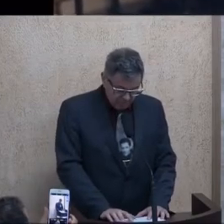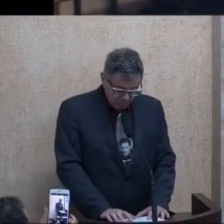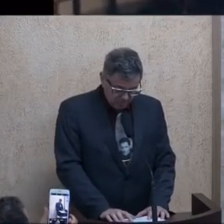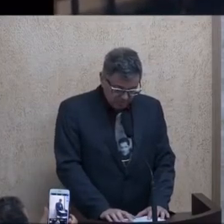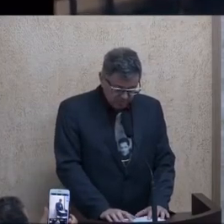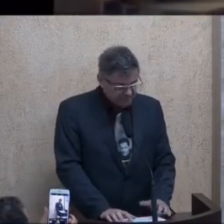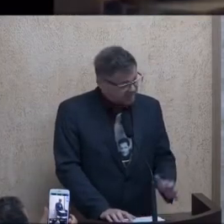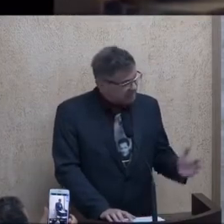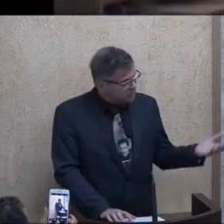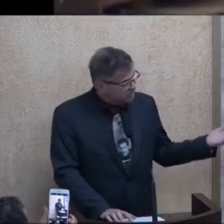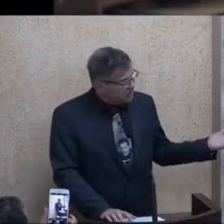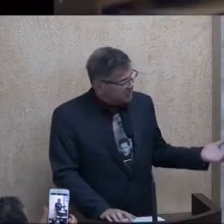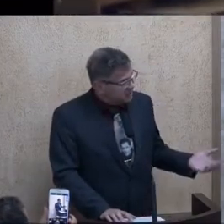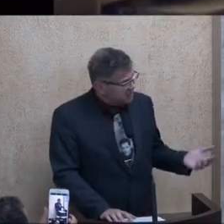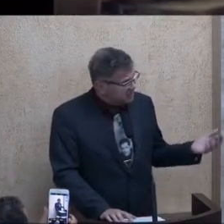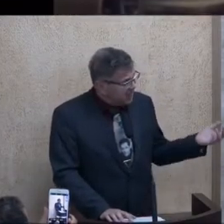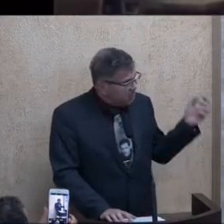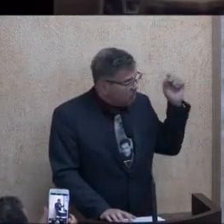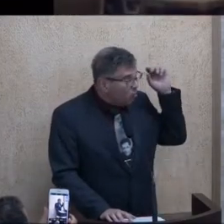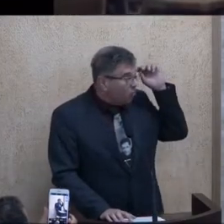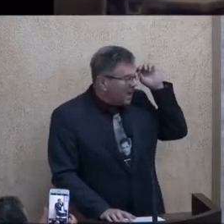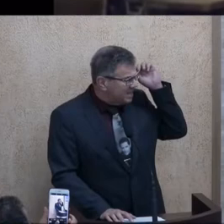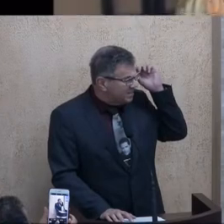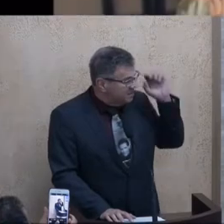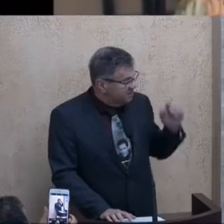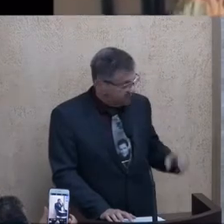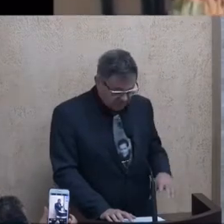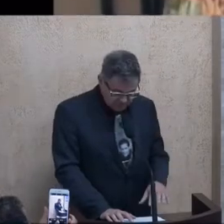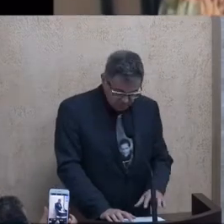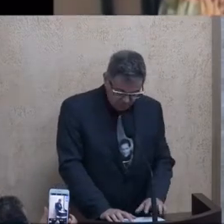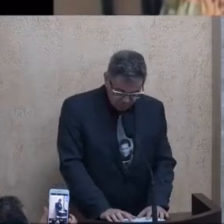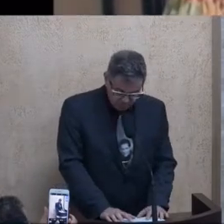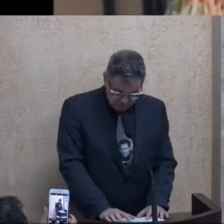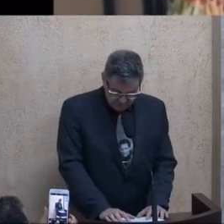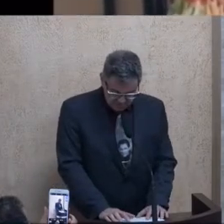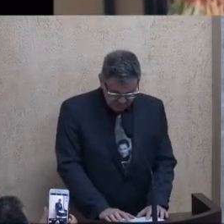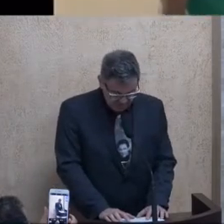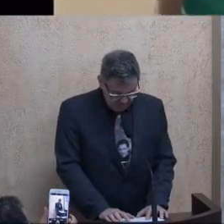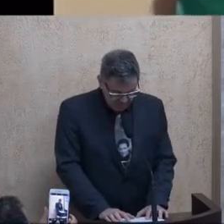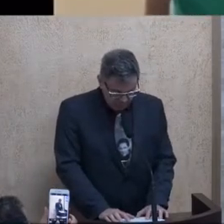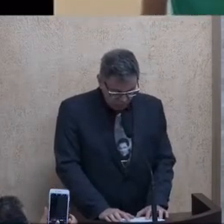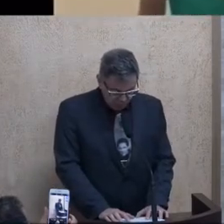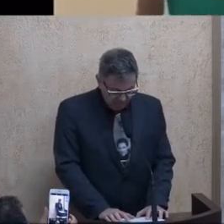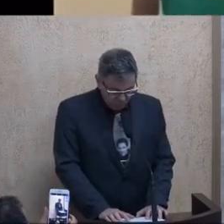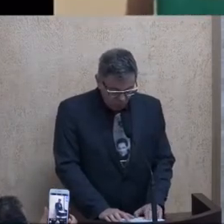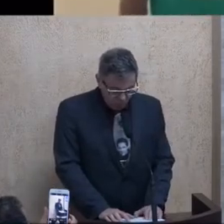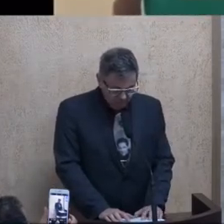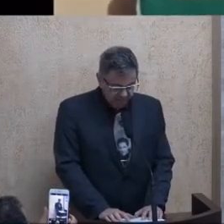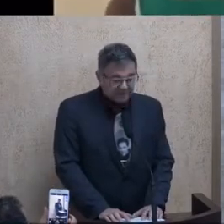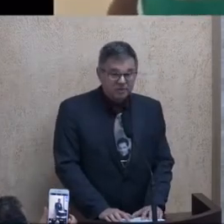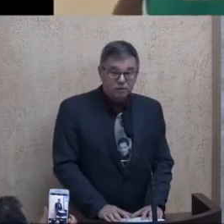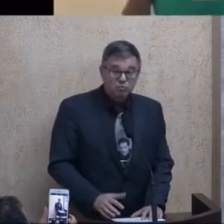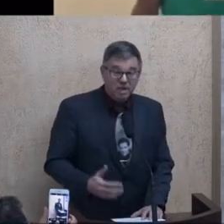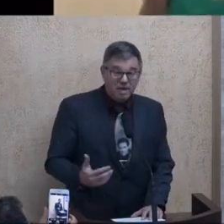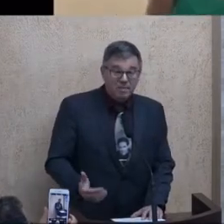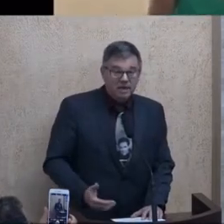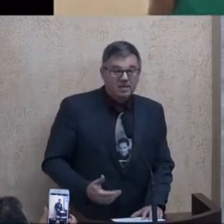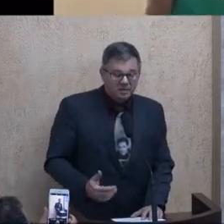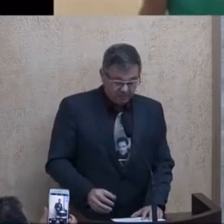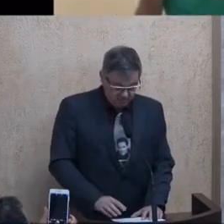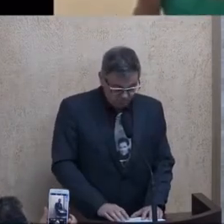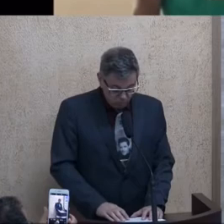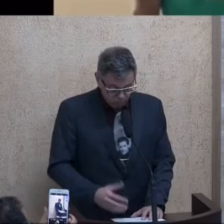ele criou até uma citação muito interessante na época com o padre. Vejam só vocês, sobre a escolha de um